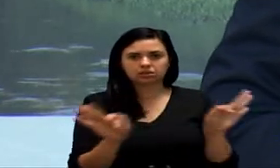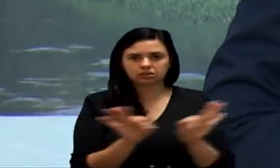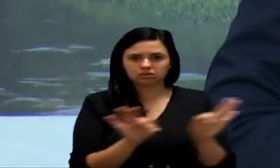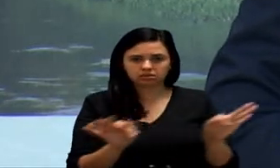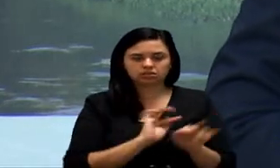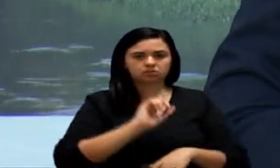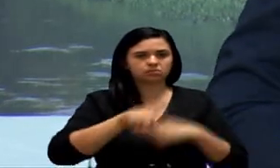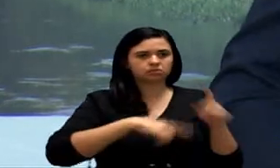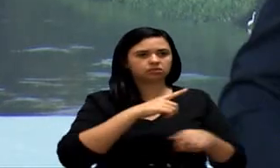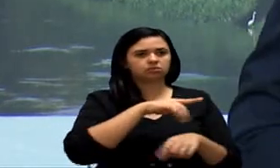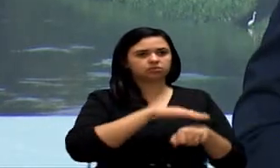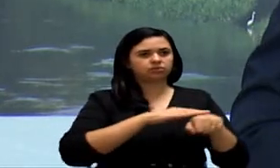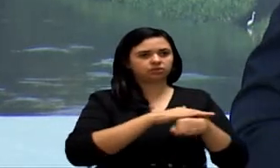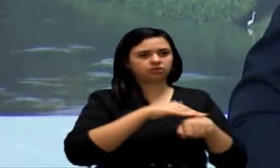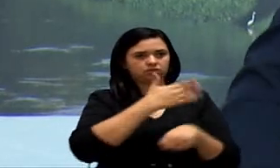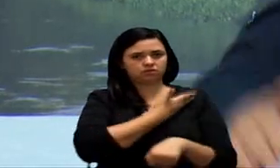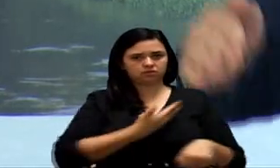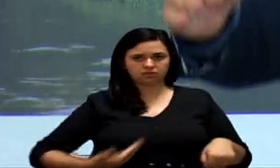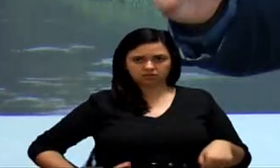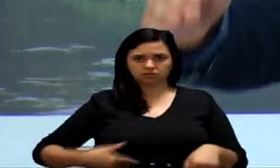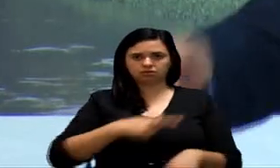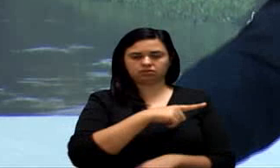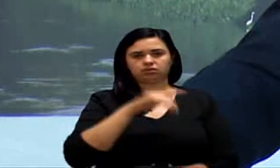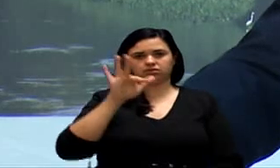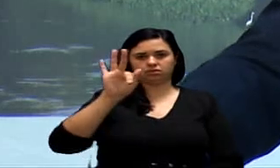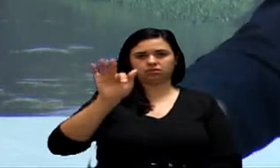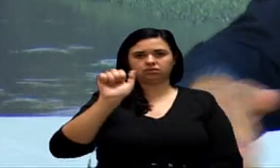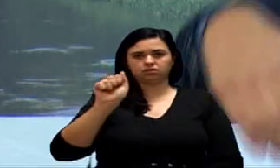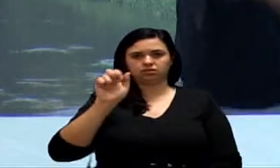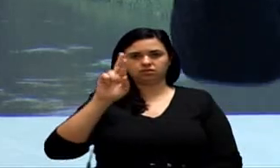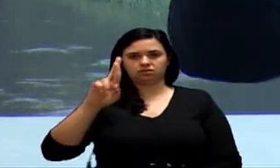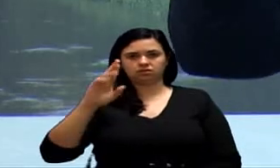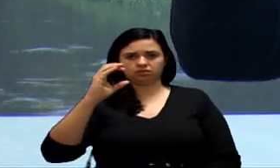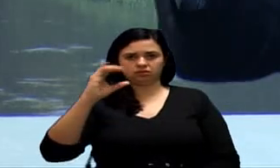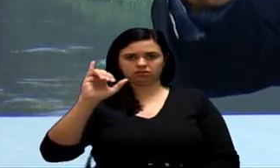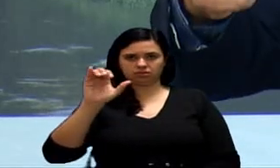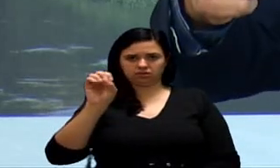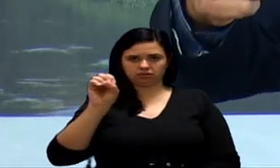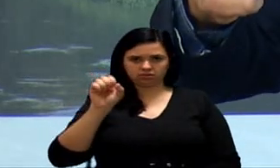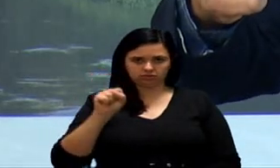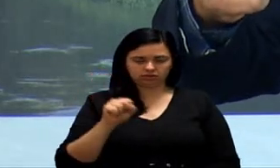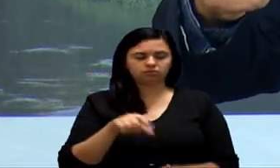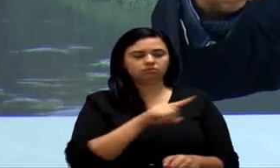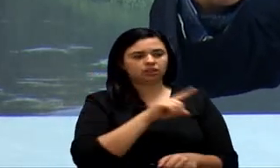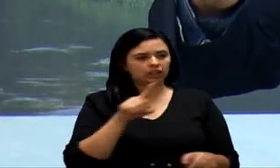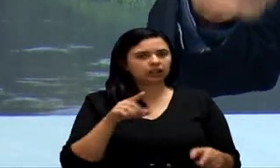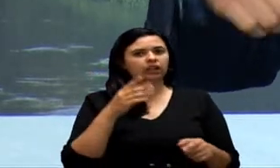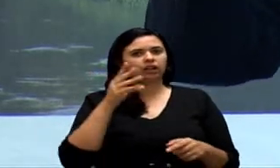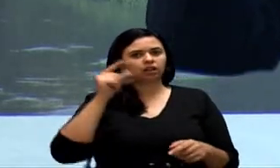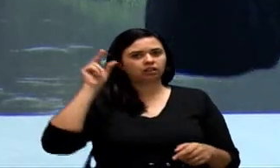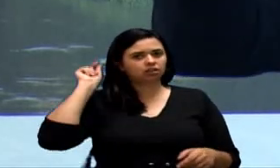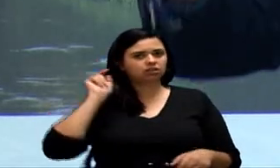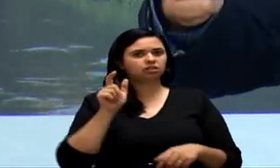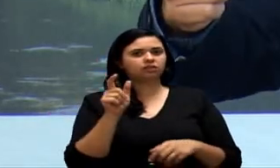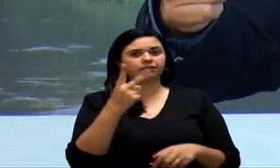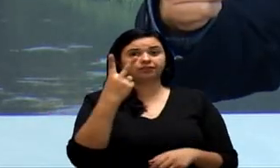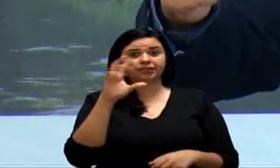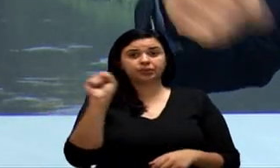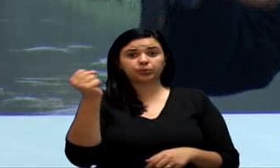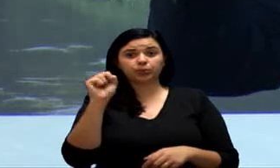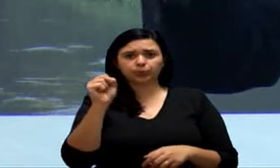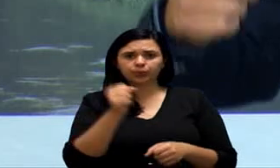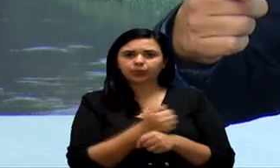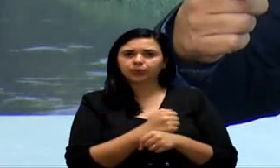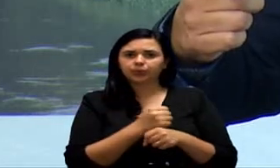Freitas, Salatiel, fazendo uma lei, tanto que tem uma distância. Esse comerciante está 28 anos, tem 6 famílias trabalhando